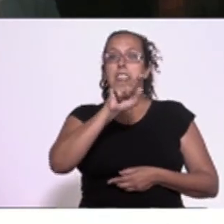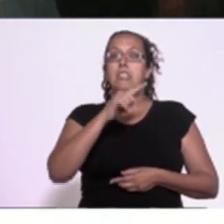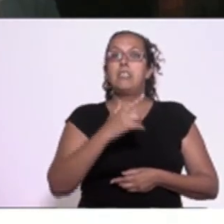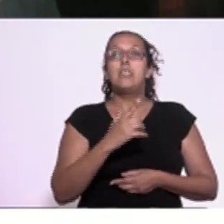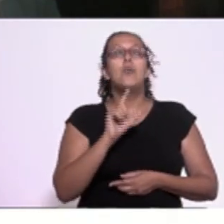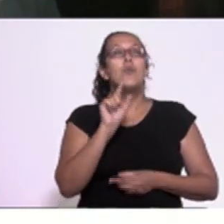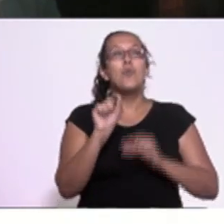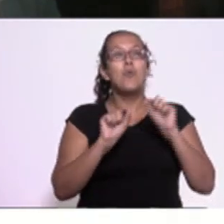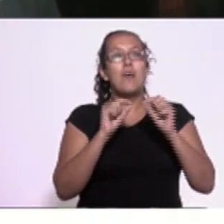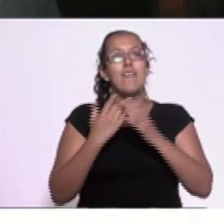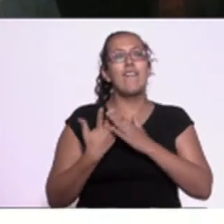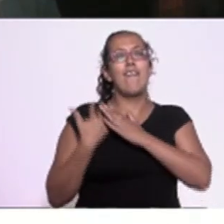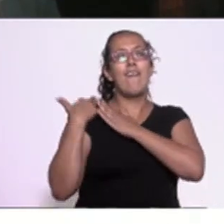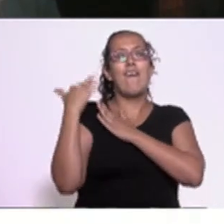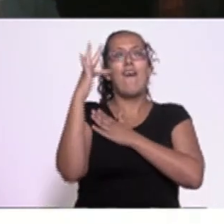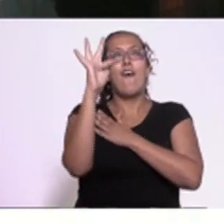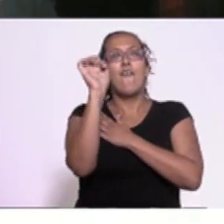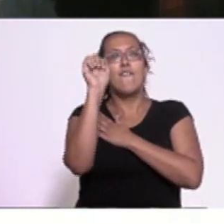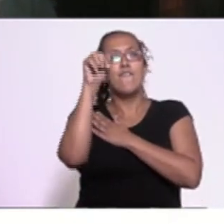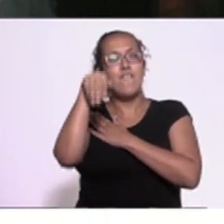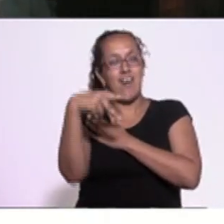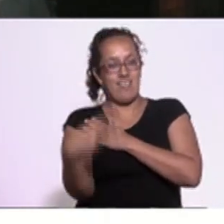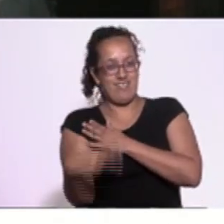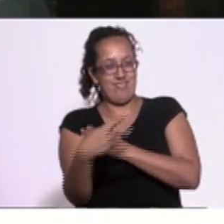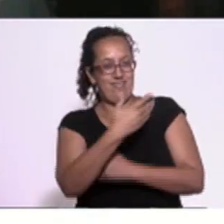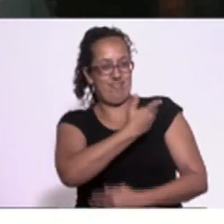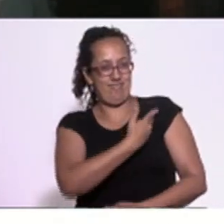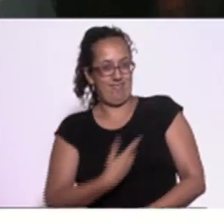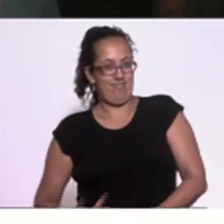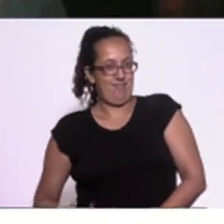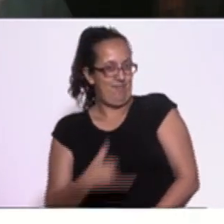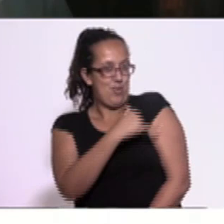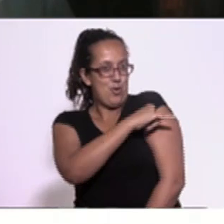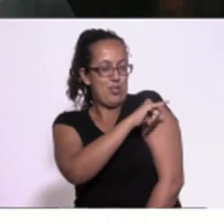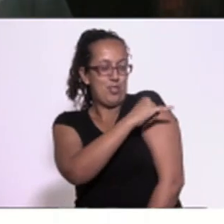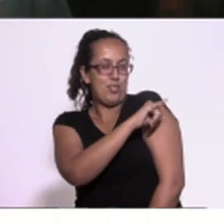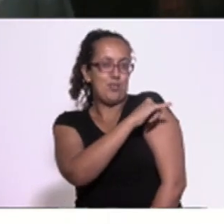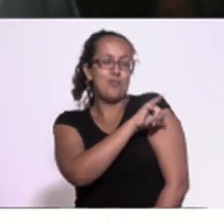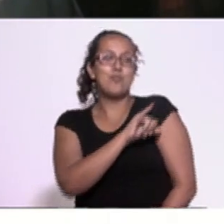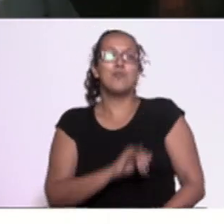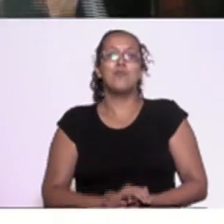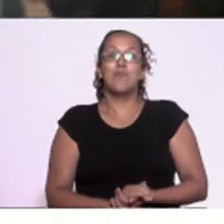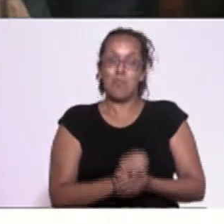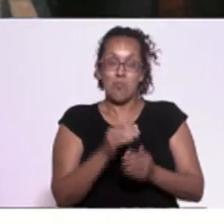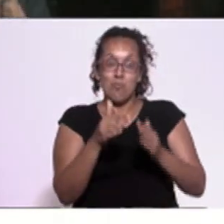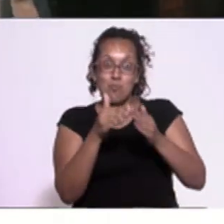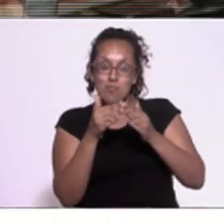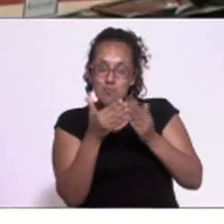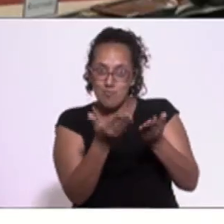superintendente do IFAM, aqui do nosso estado do Rio de Janeiro. Por favor.